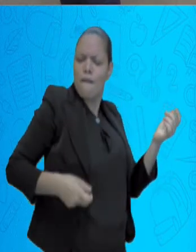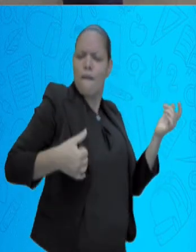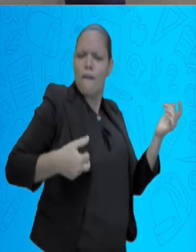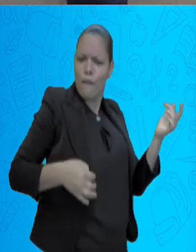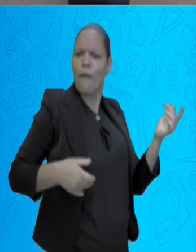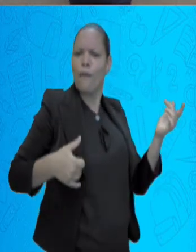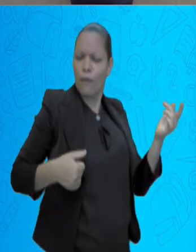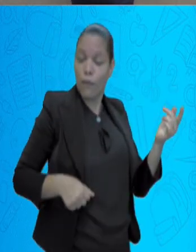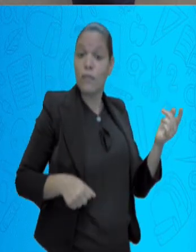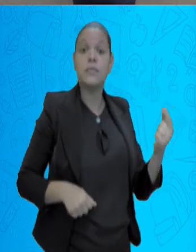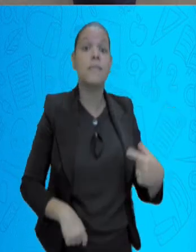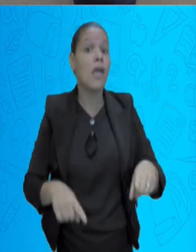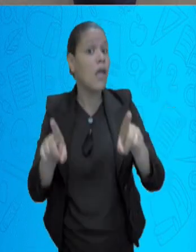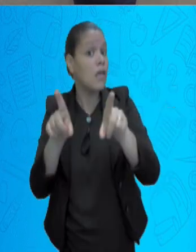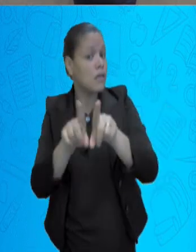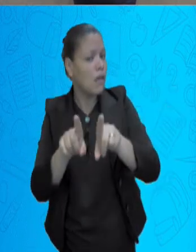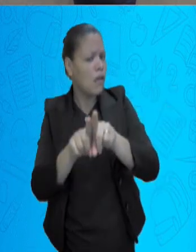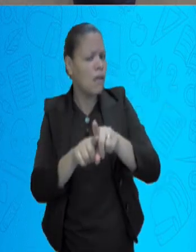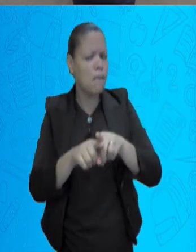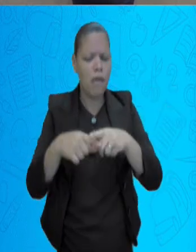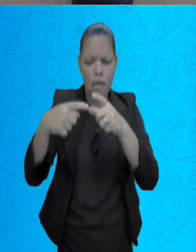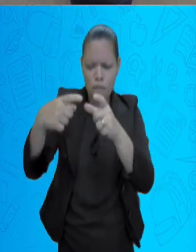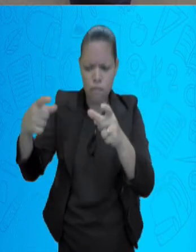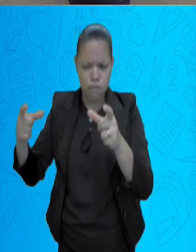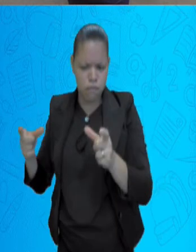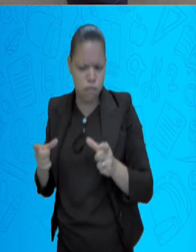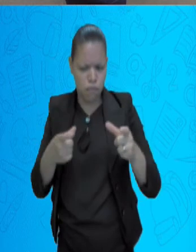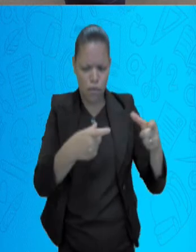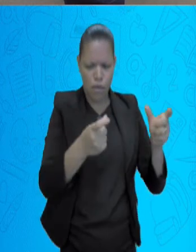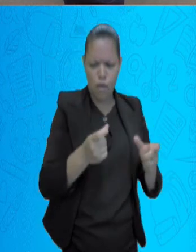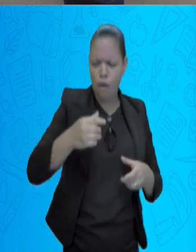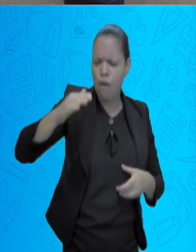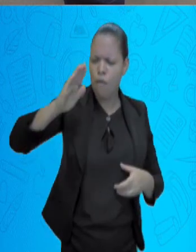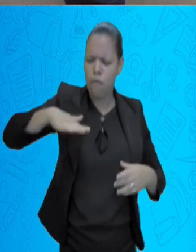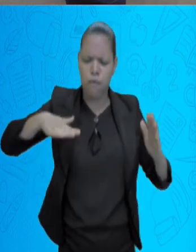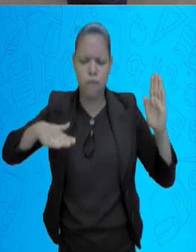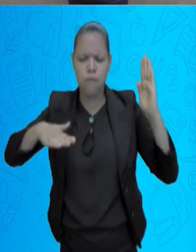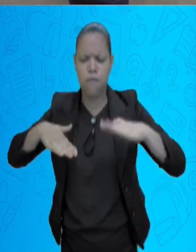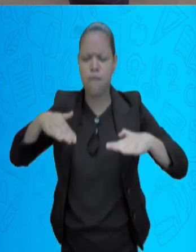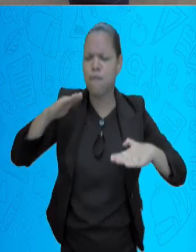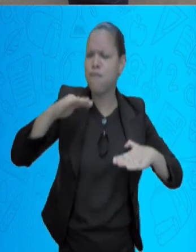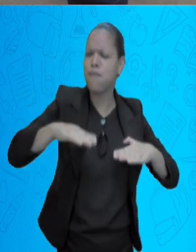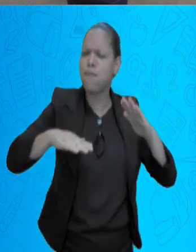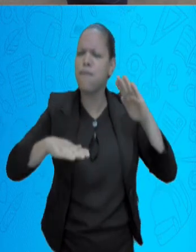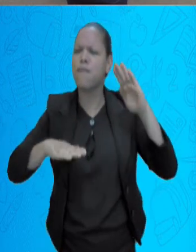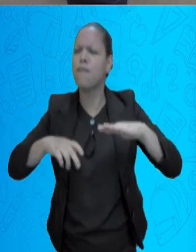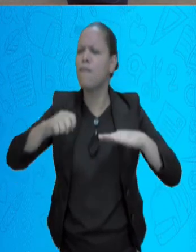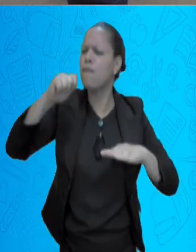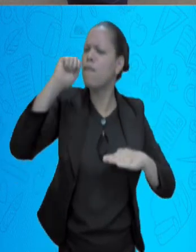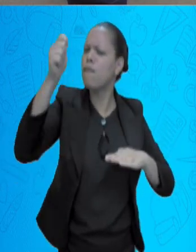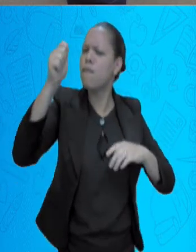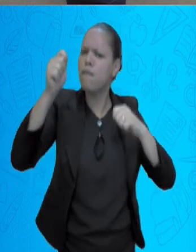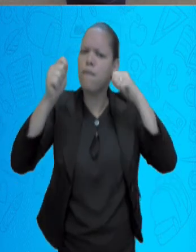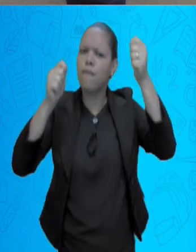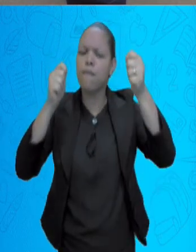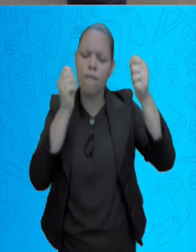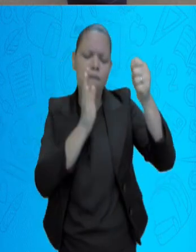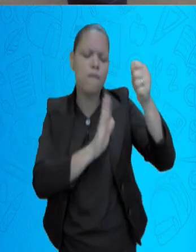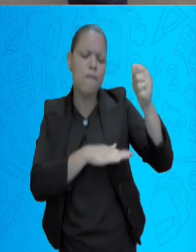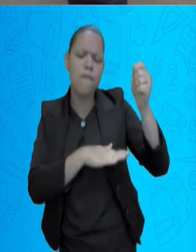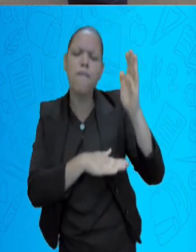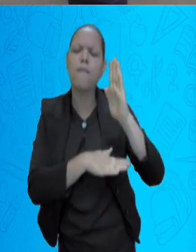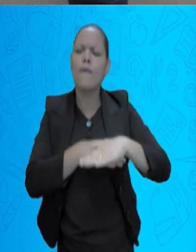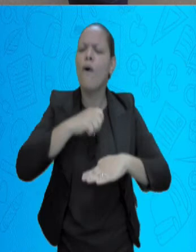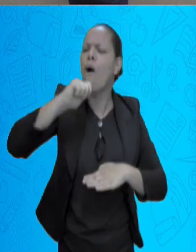na bateria, né, as películas também. É um instrumento de sopro, de percussão,